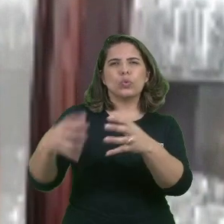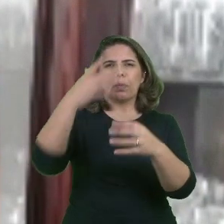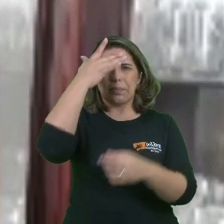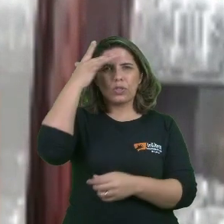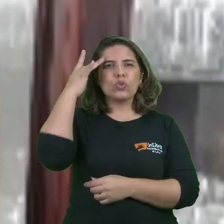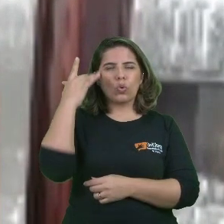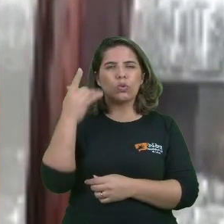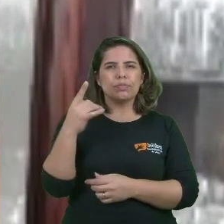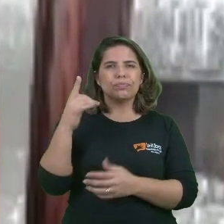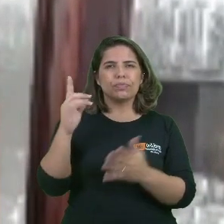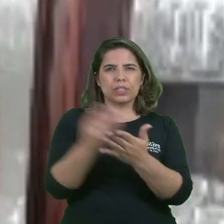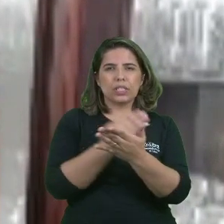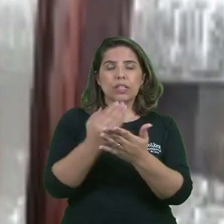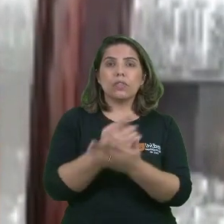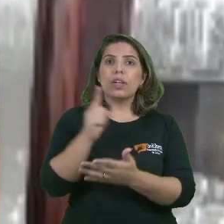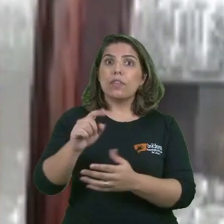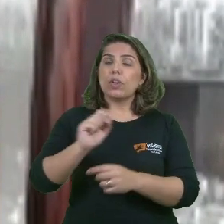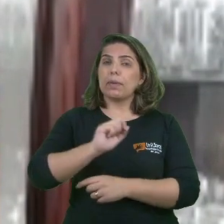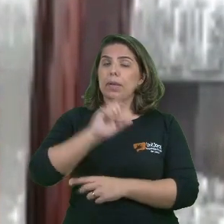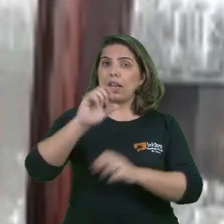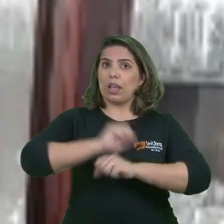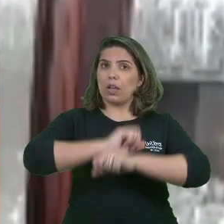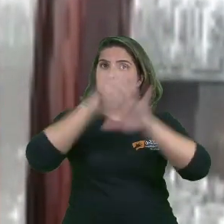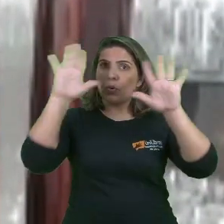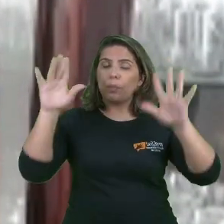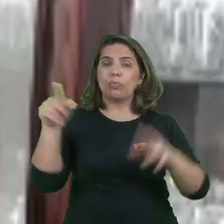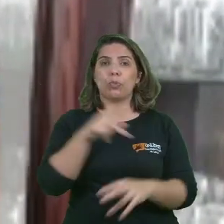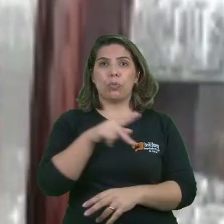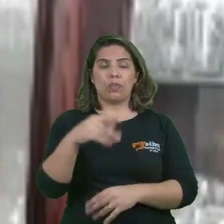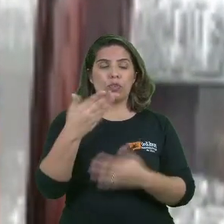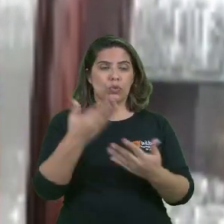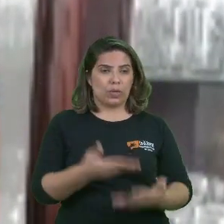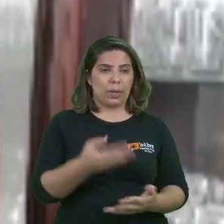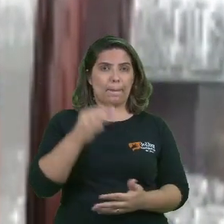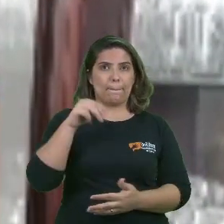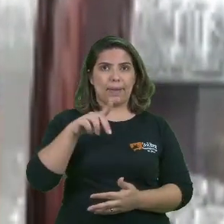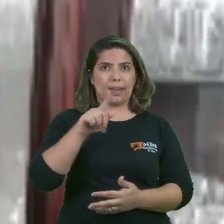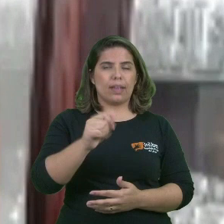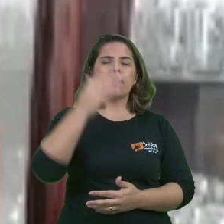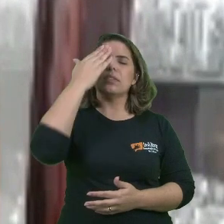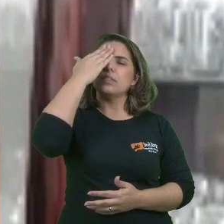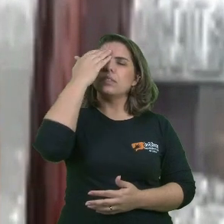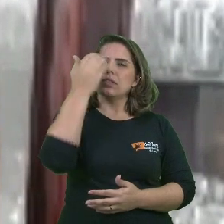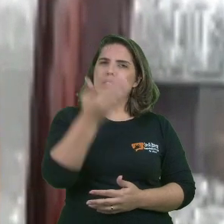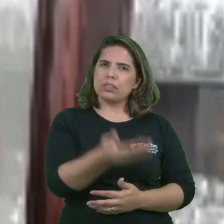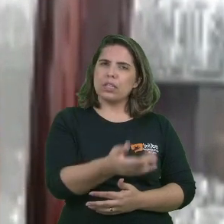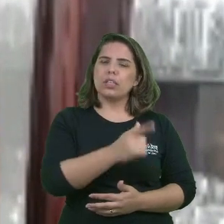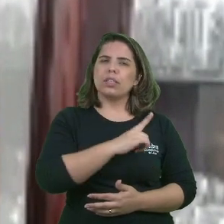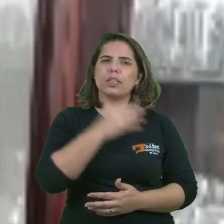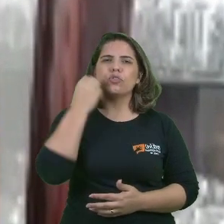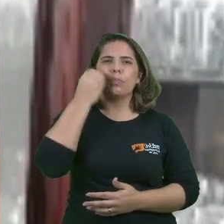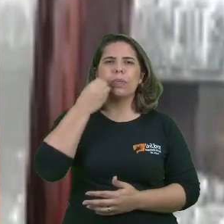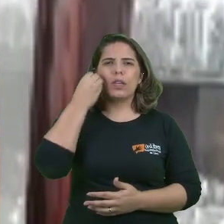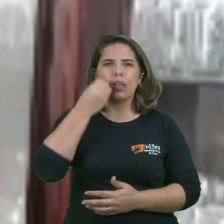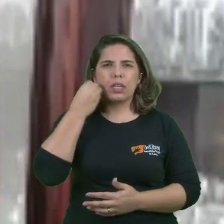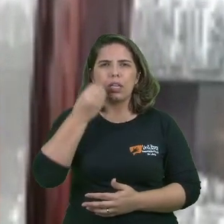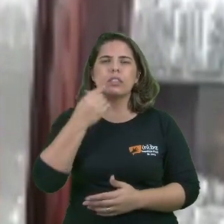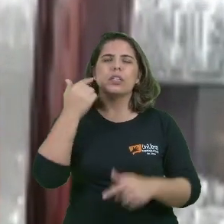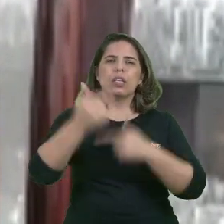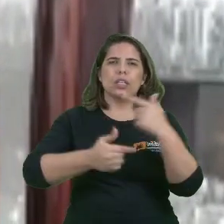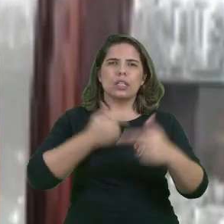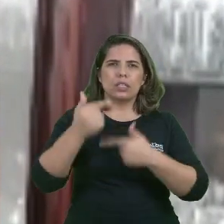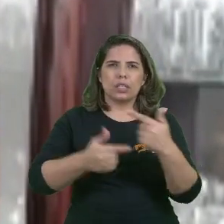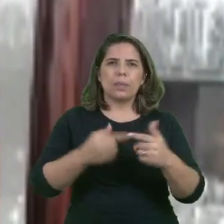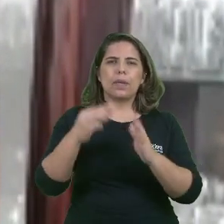ele foi muito claro proteção nem eu sei que a senhora tem experiência a trabalhar